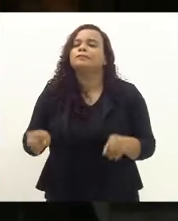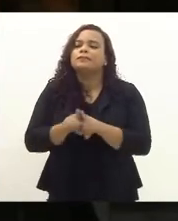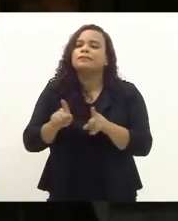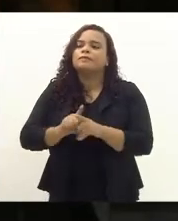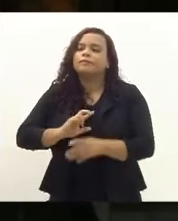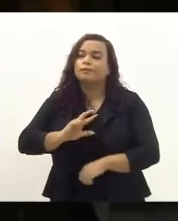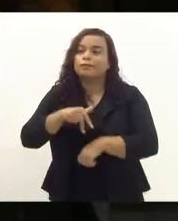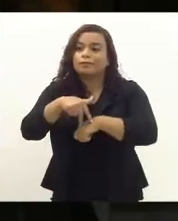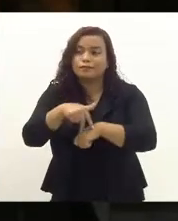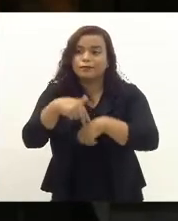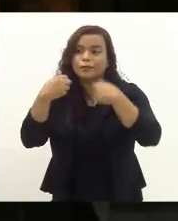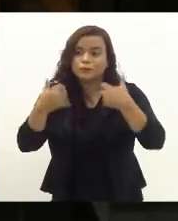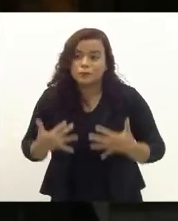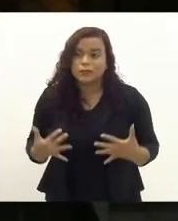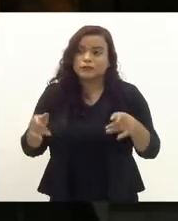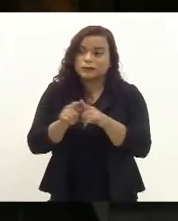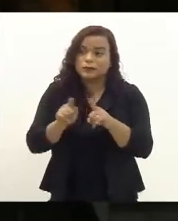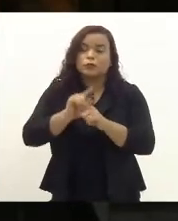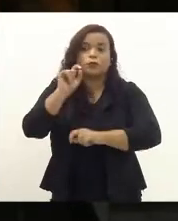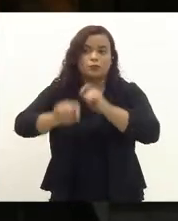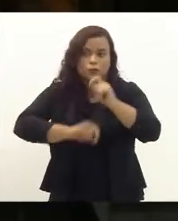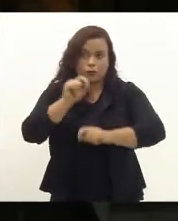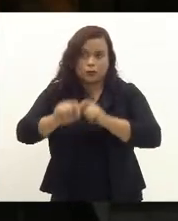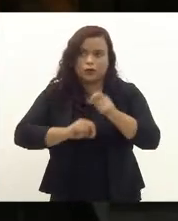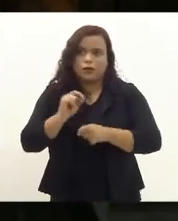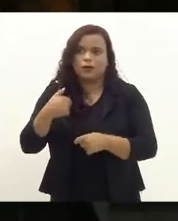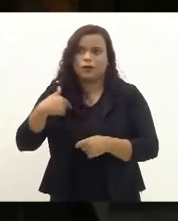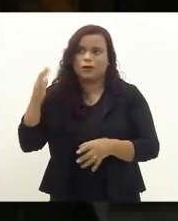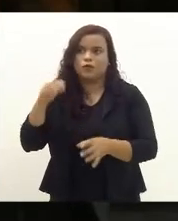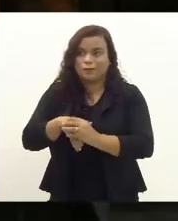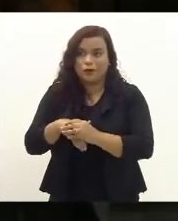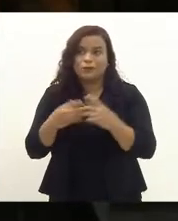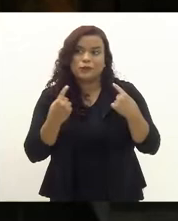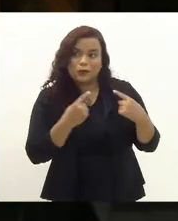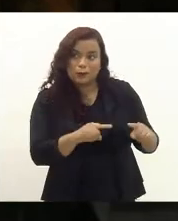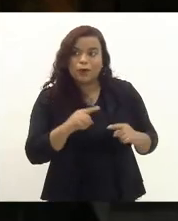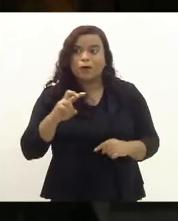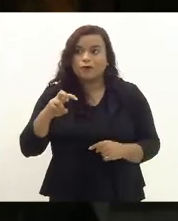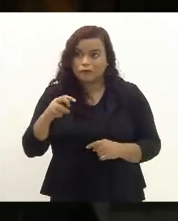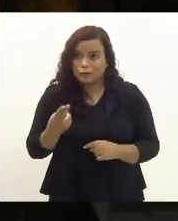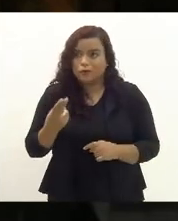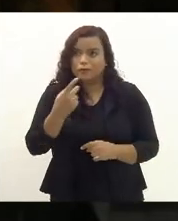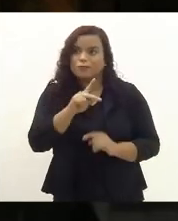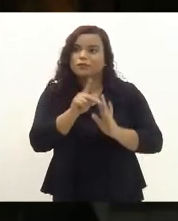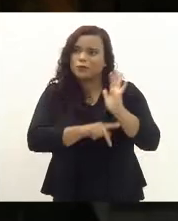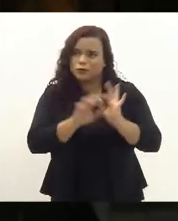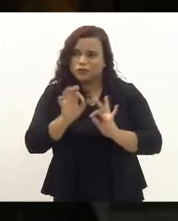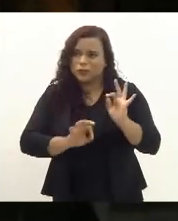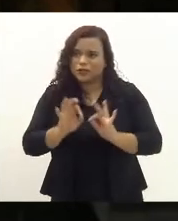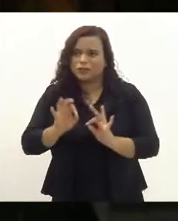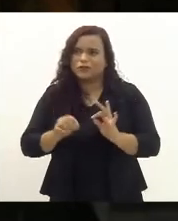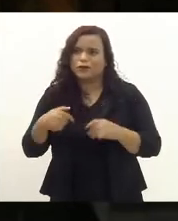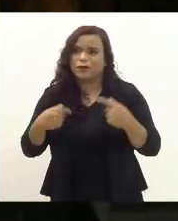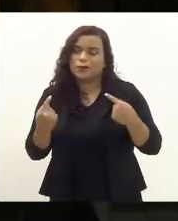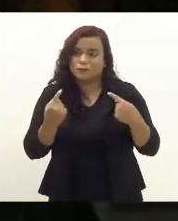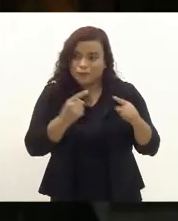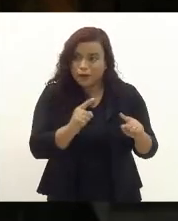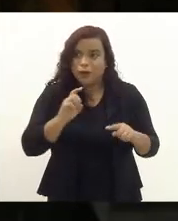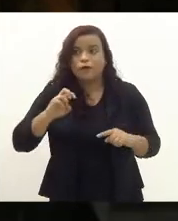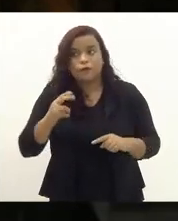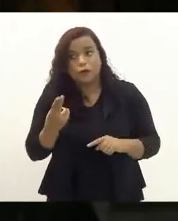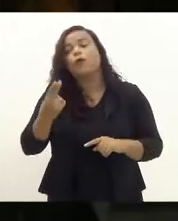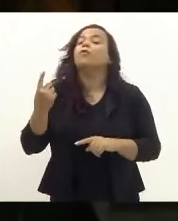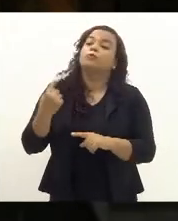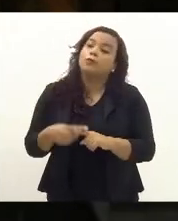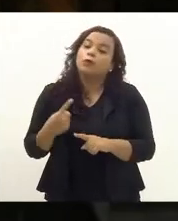ouvindo a Tribuna na verdade para dizer que voltarei contrário a esse projeto votar em contrário